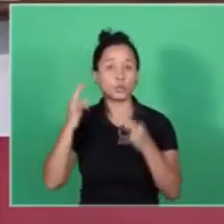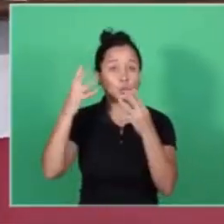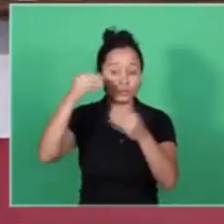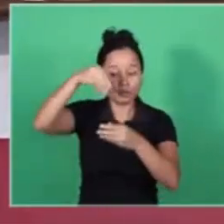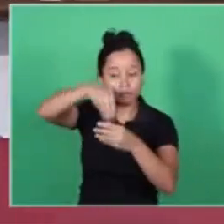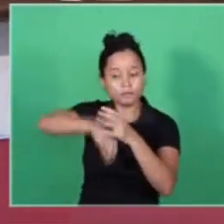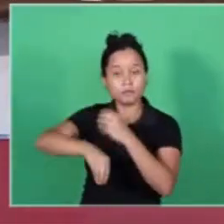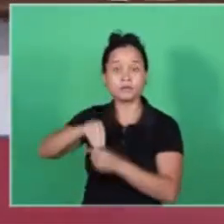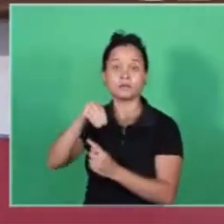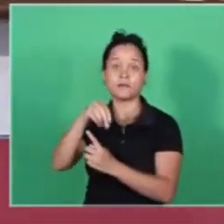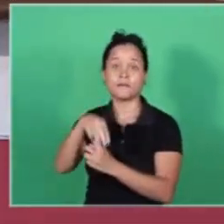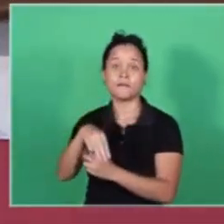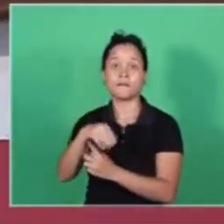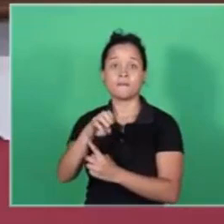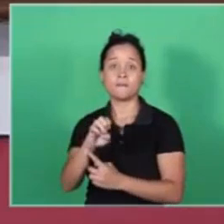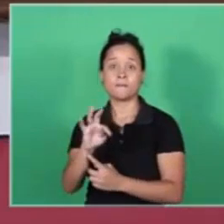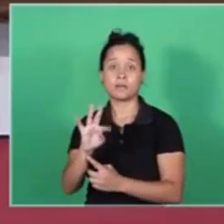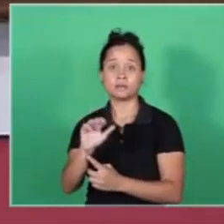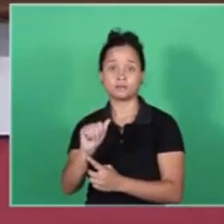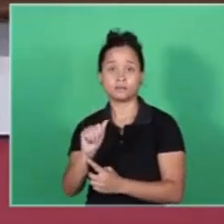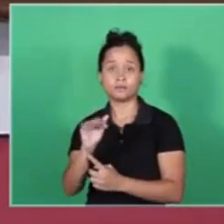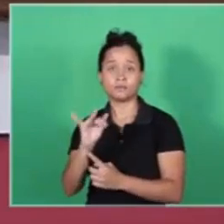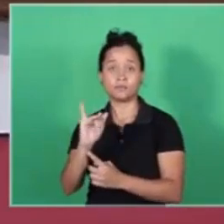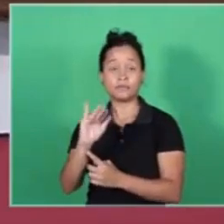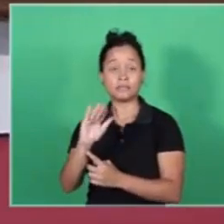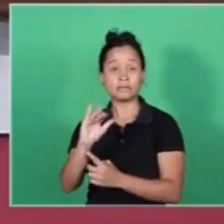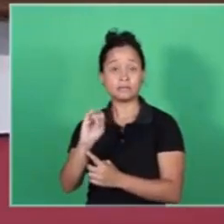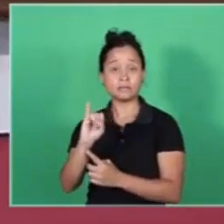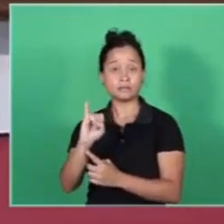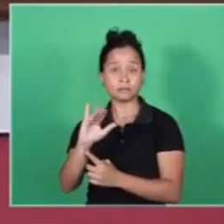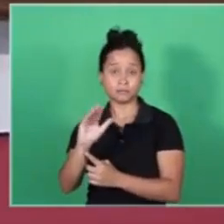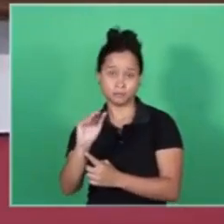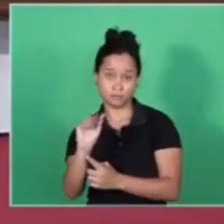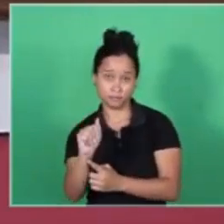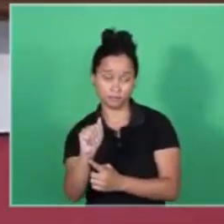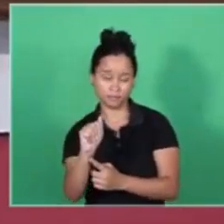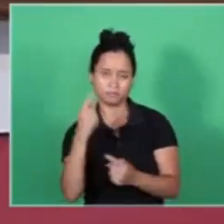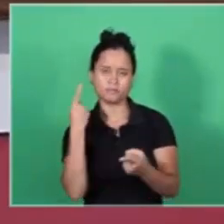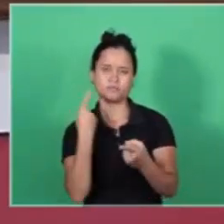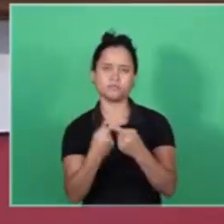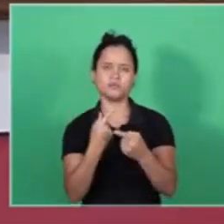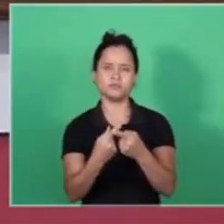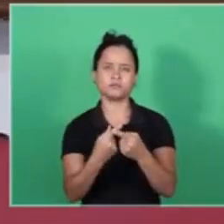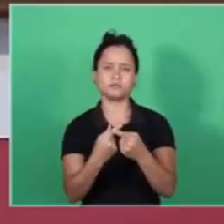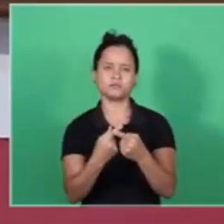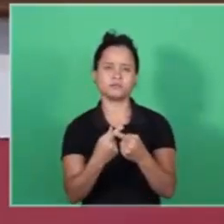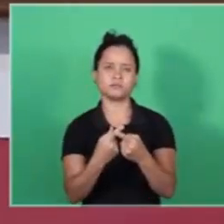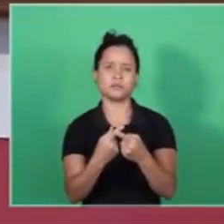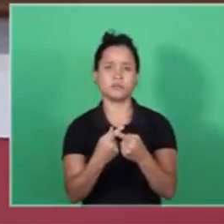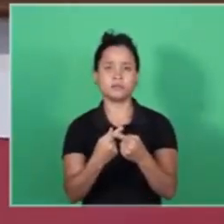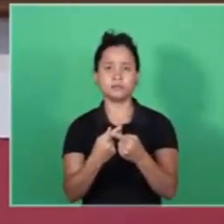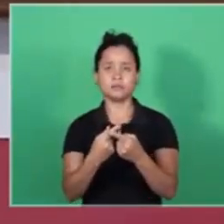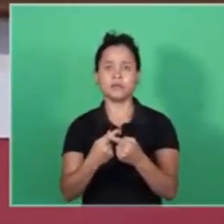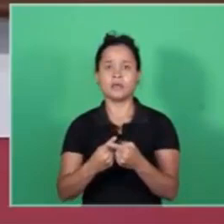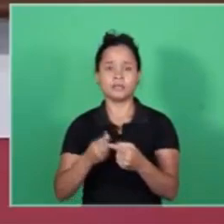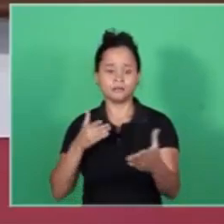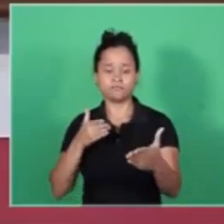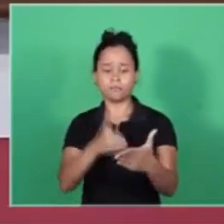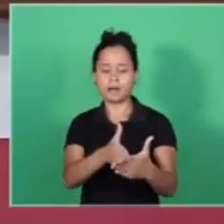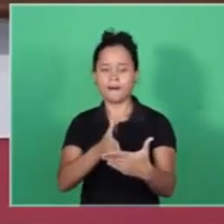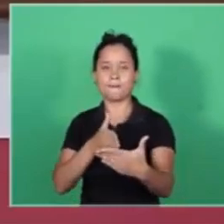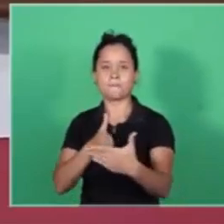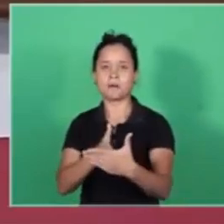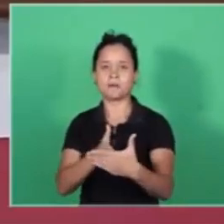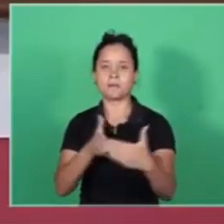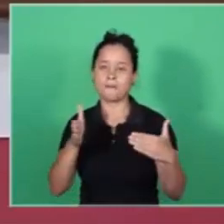Por que metafísica? Porque ele não sai daqui de dentro. A metafísica não ultrapassa aquilo que